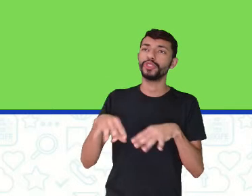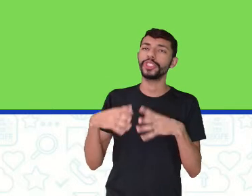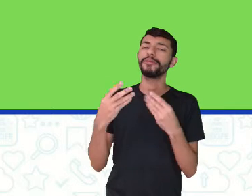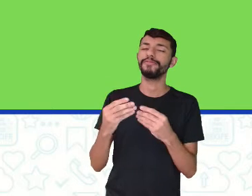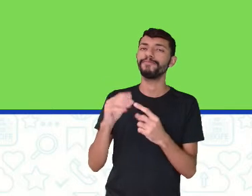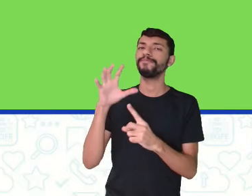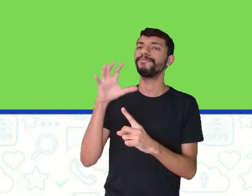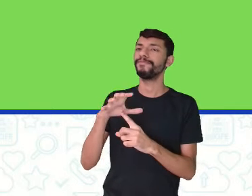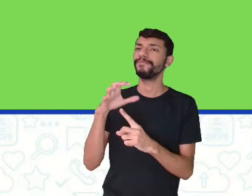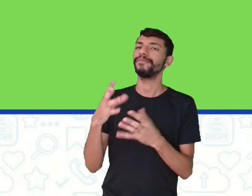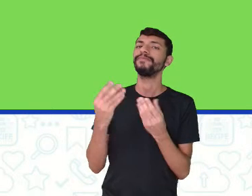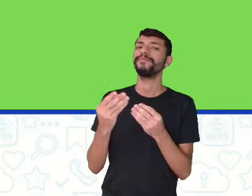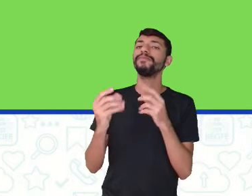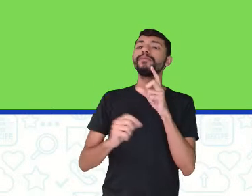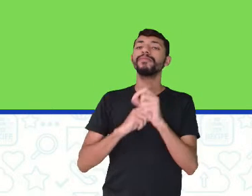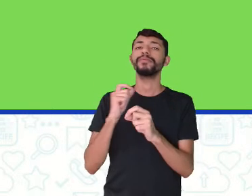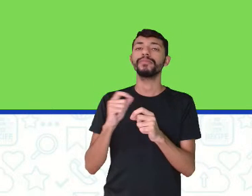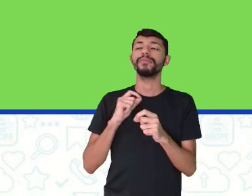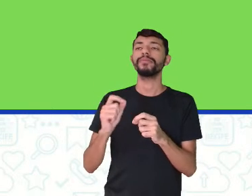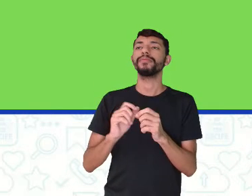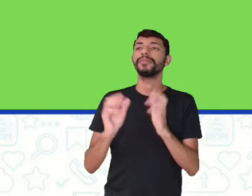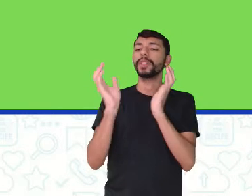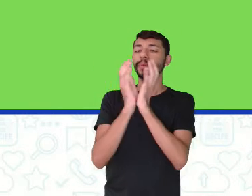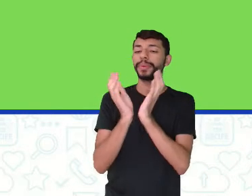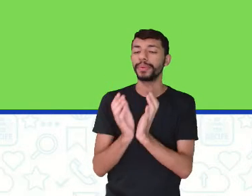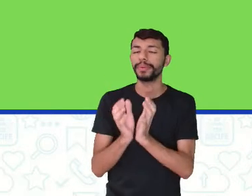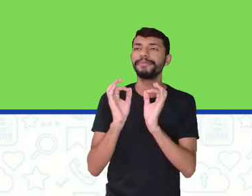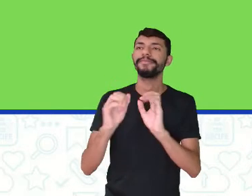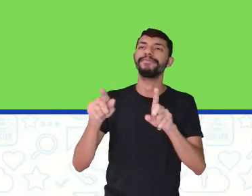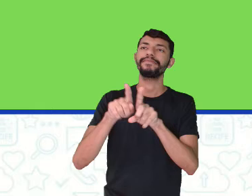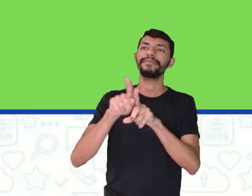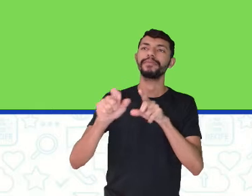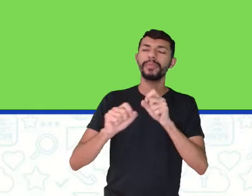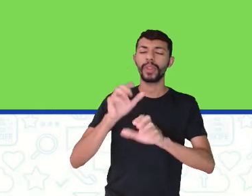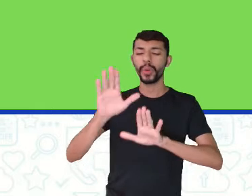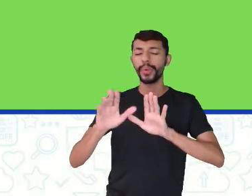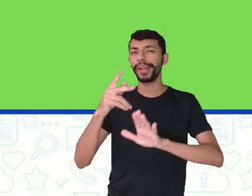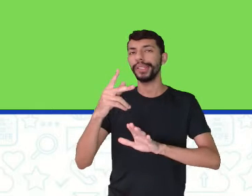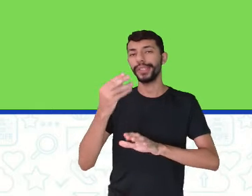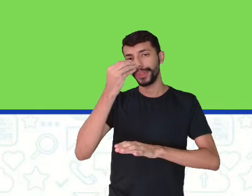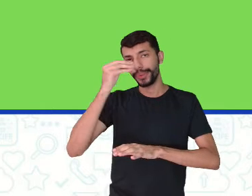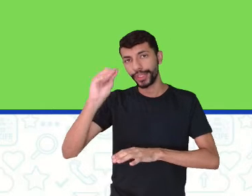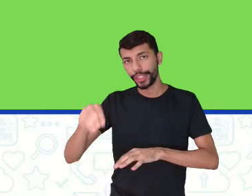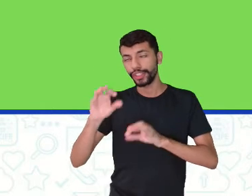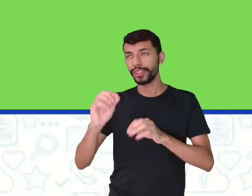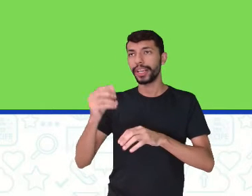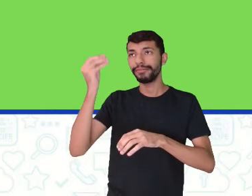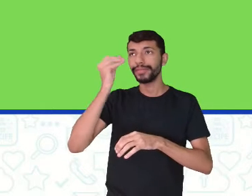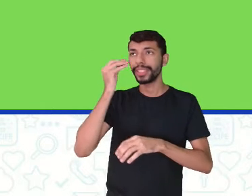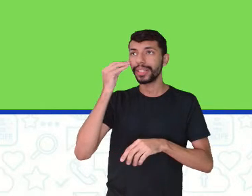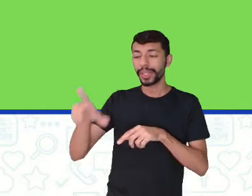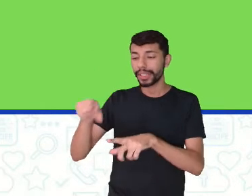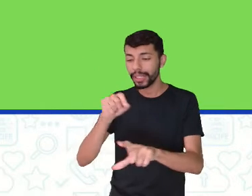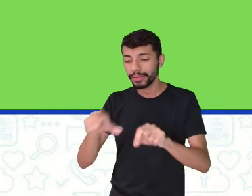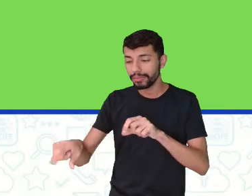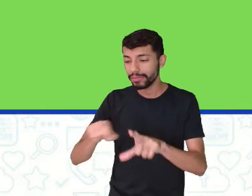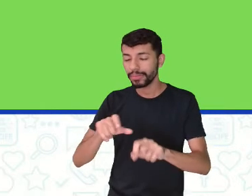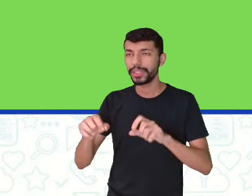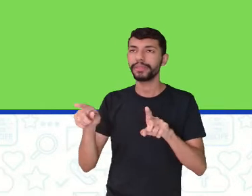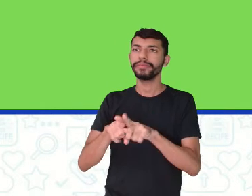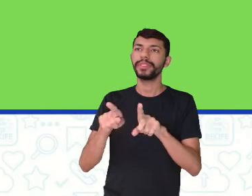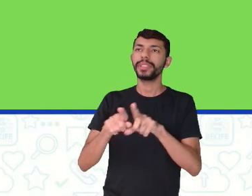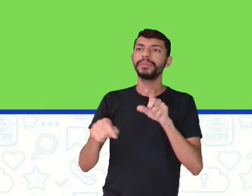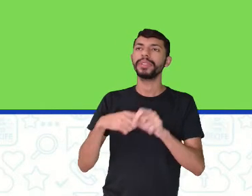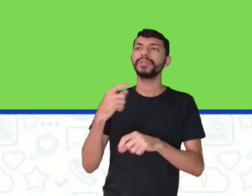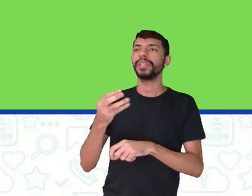afeta toda uma cadeia alimentar. Cuide bem do seu lixo, tente selecionar a questão do lixo eletrônico que